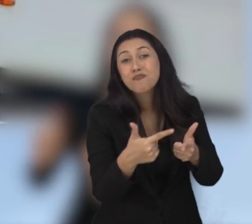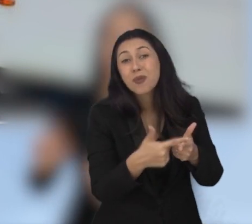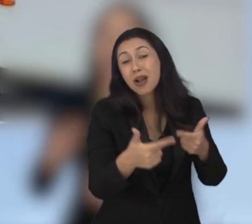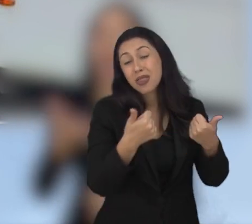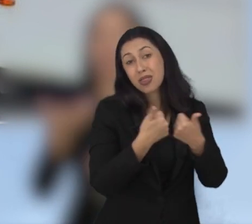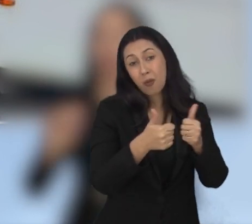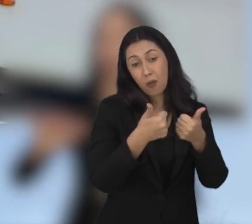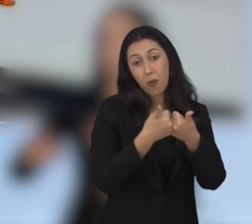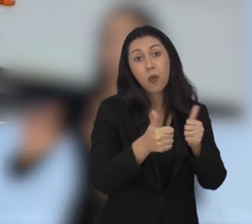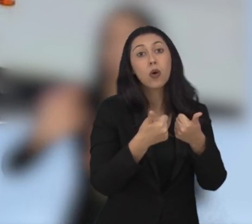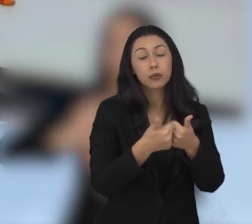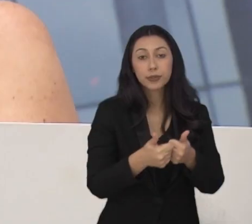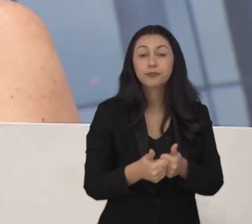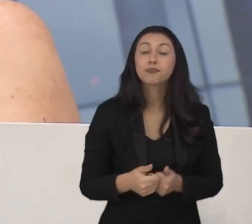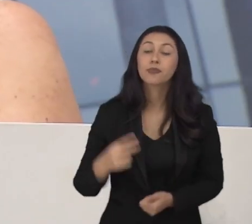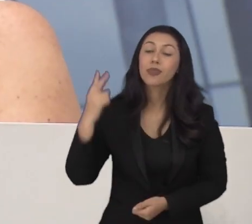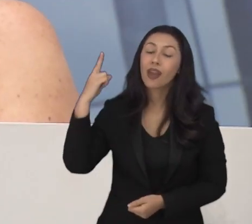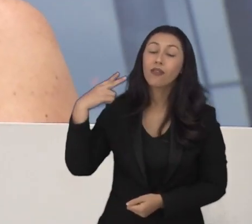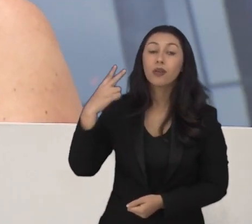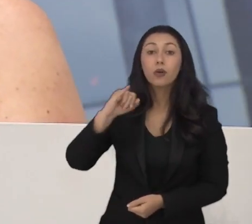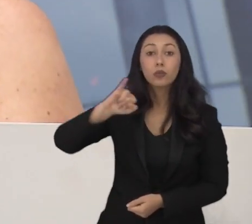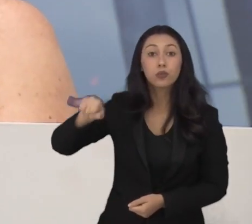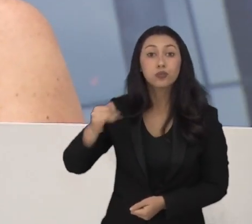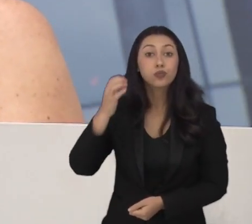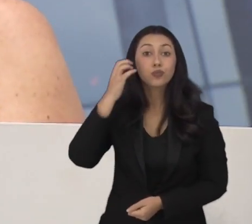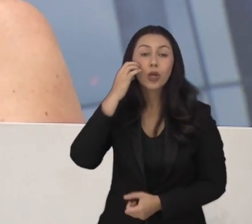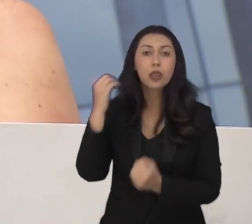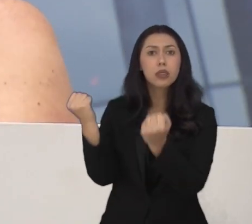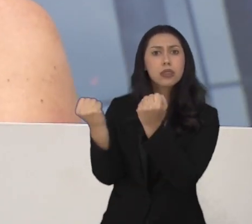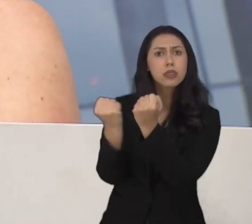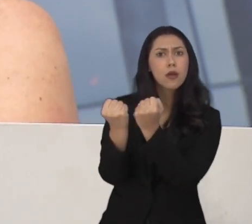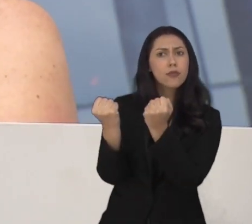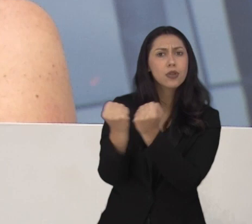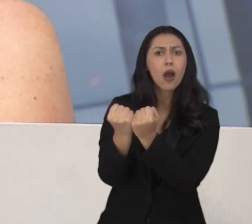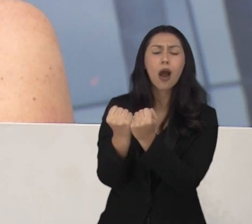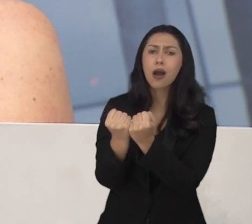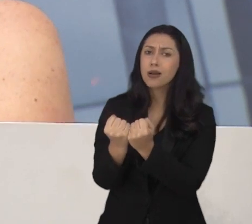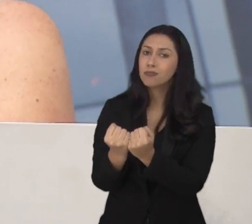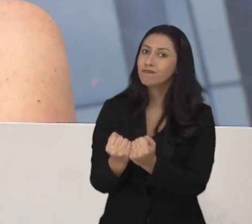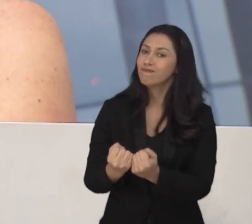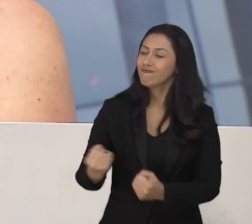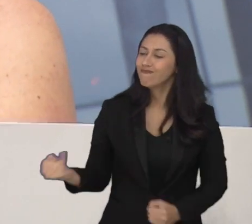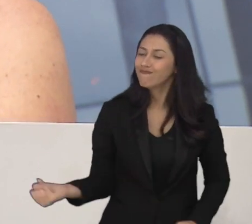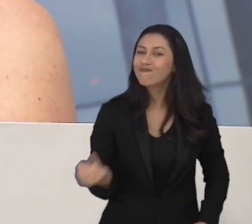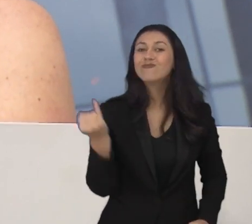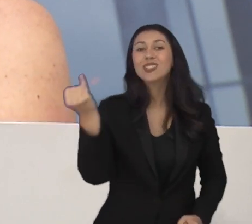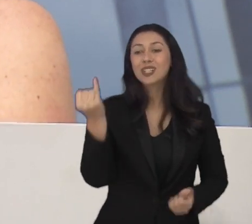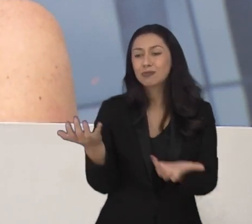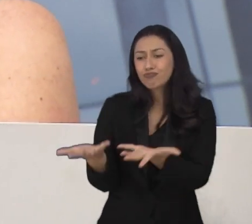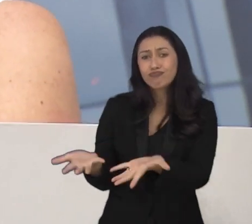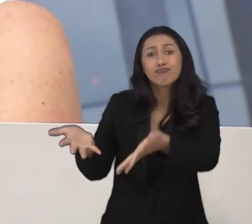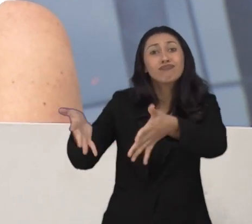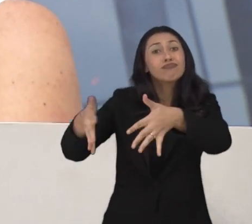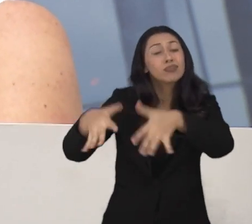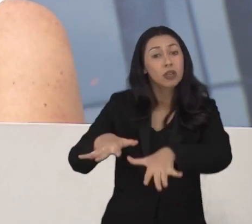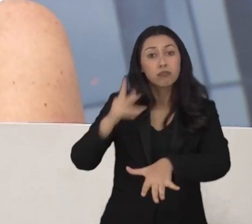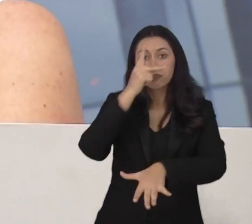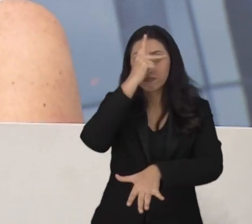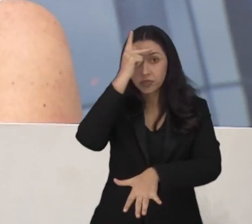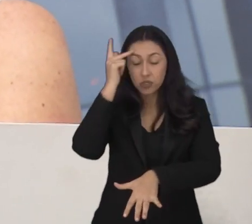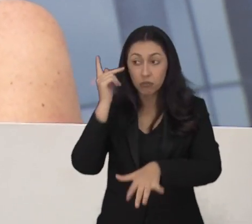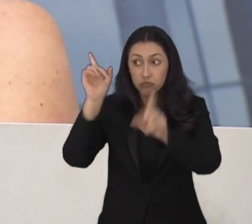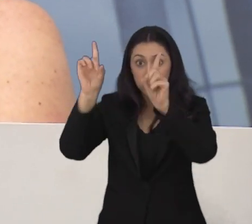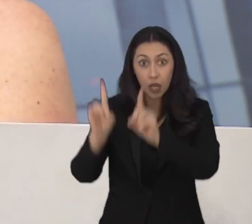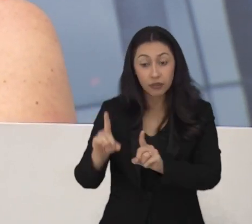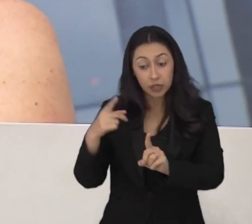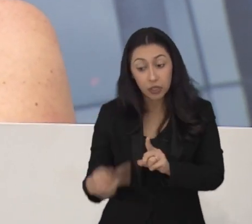no transporte público da cidade. Já a vereadora Juliana Fraga defendeu a necessidade da inclusão plena das pessoas com